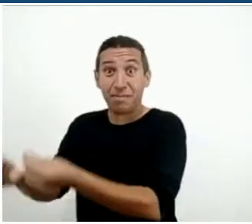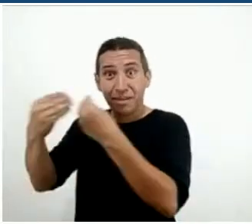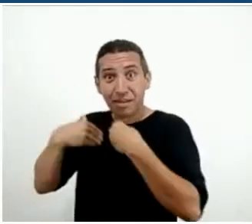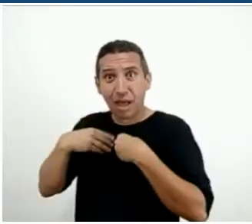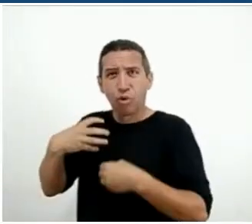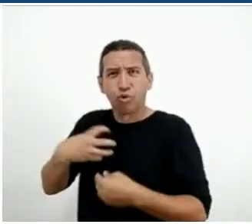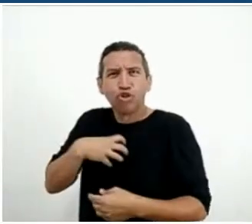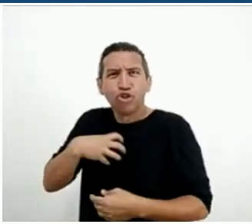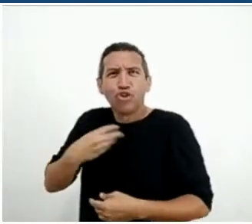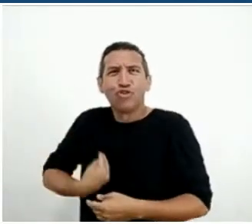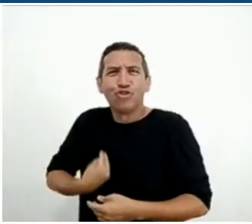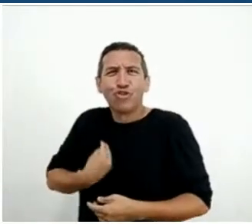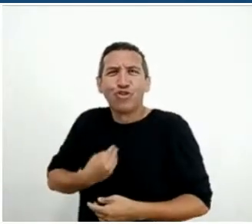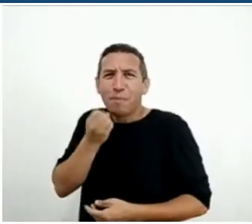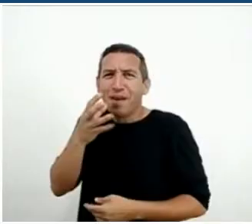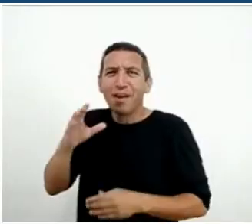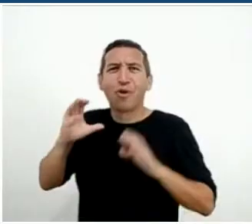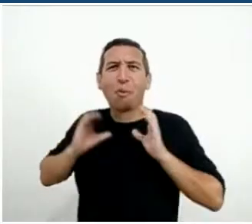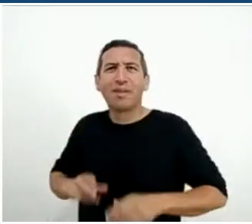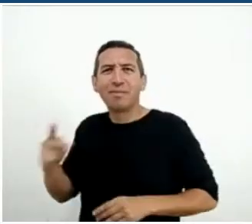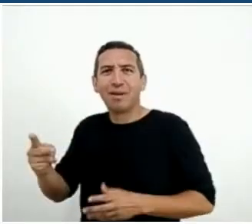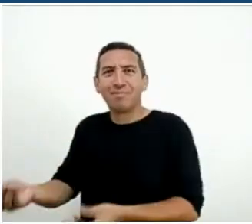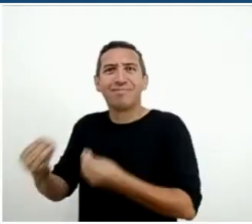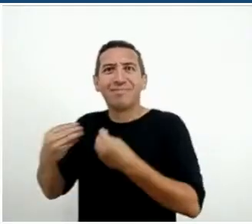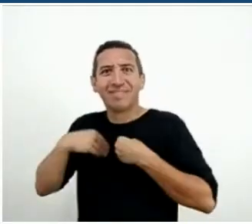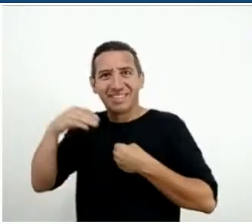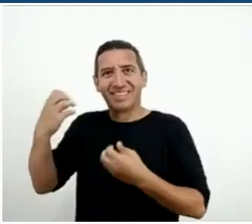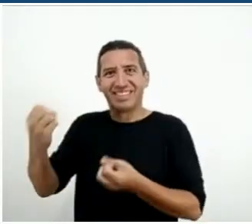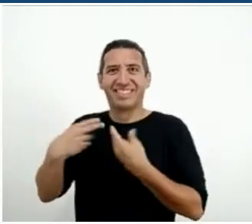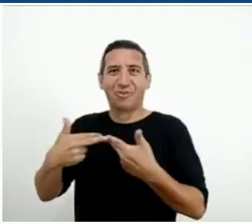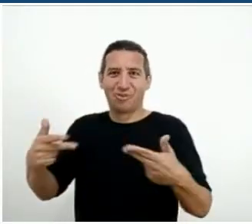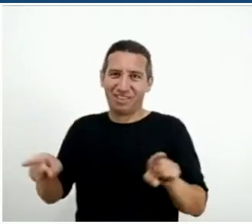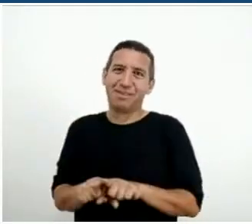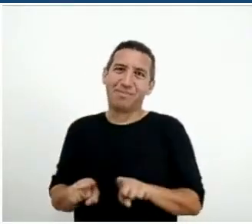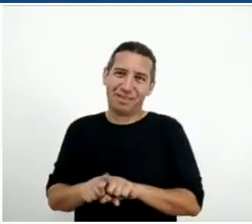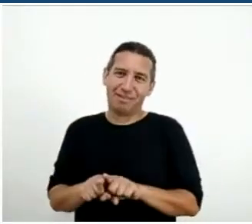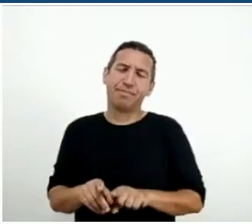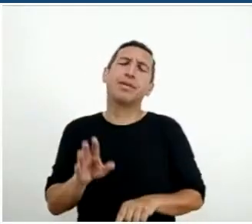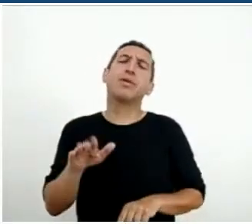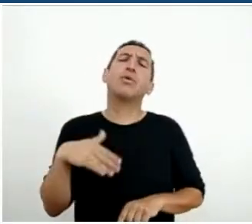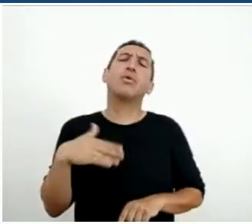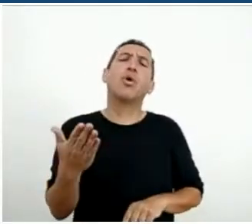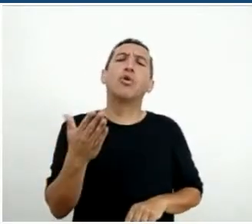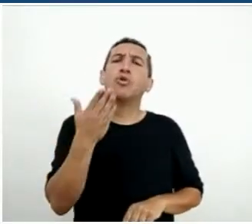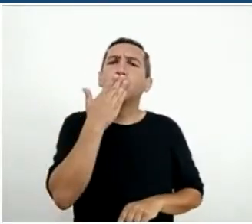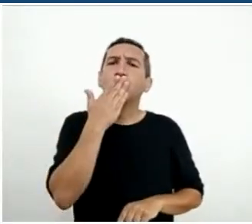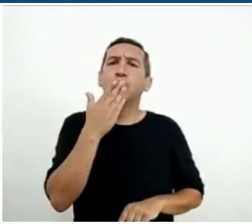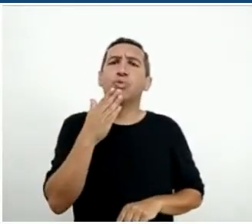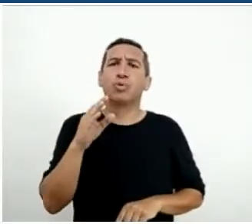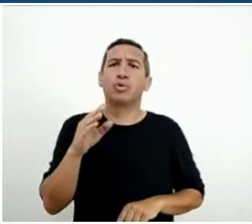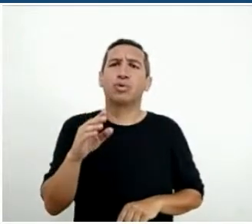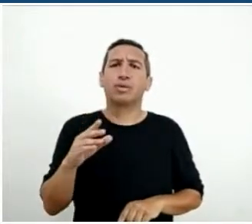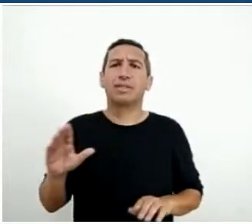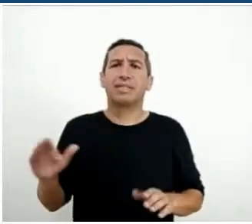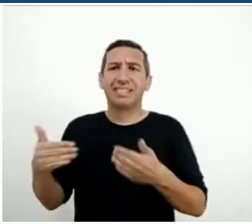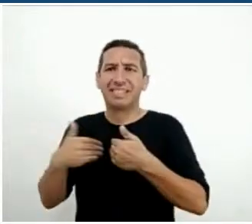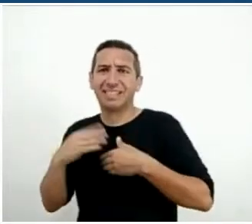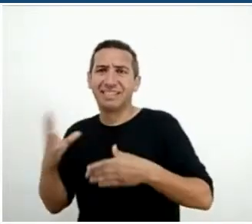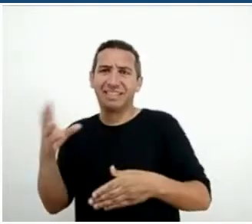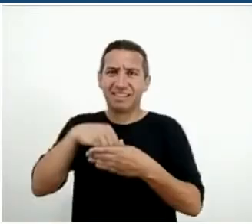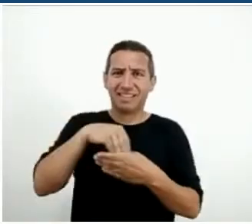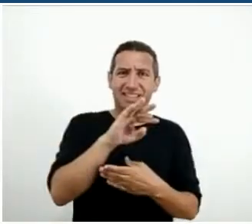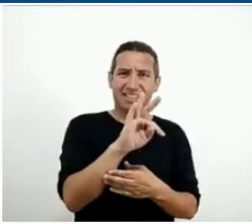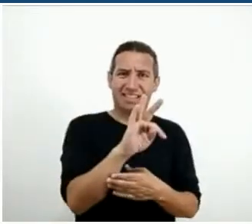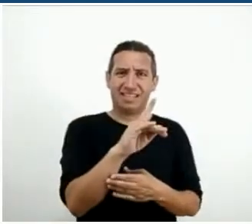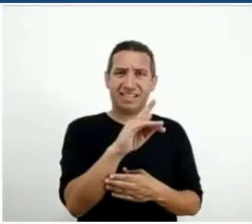e de comportamento. Qual o tipo de TDAH que tem mais no TEA? Aqui tem 3 autores, eu não vou ficar falando